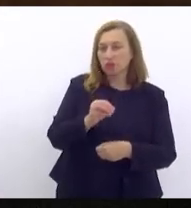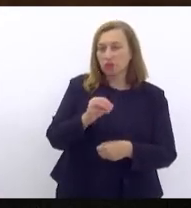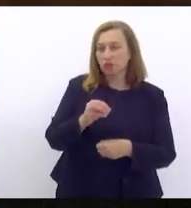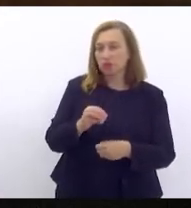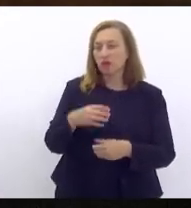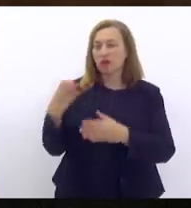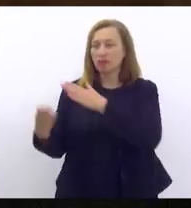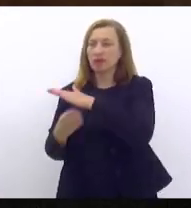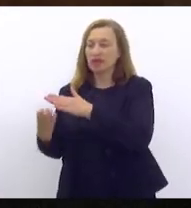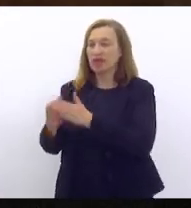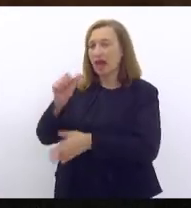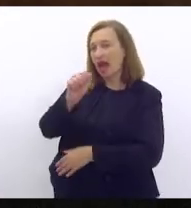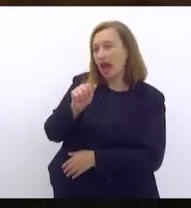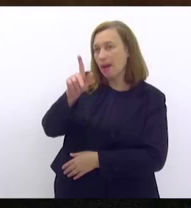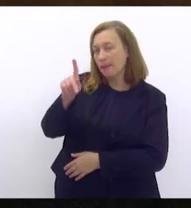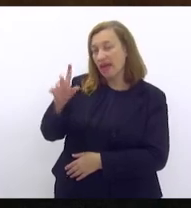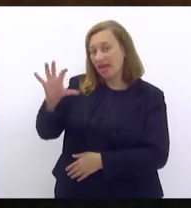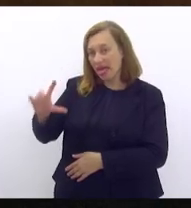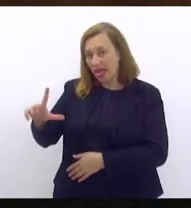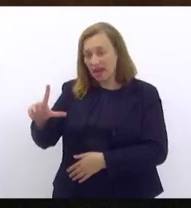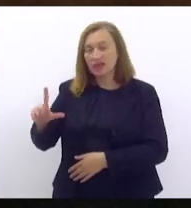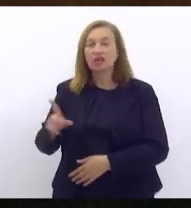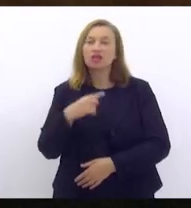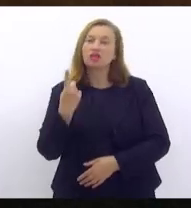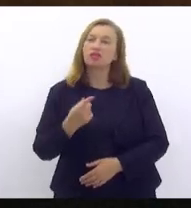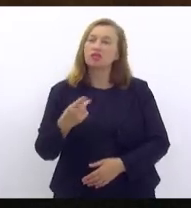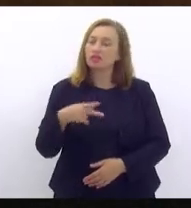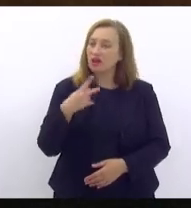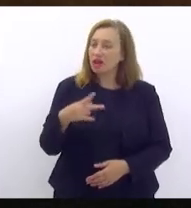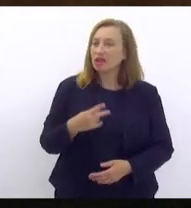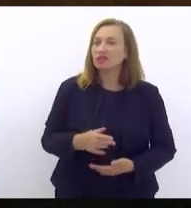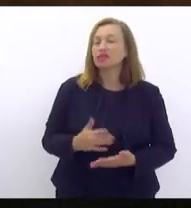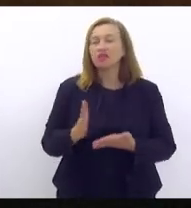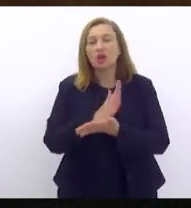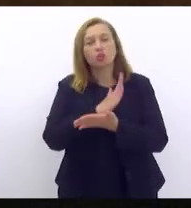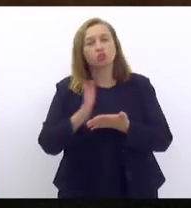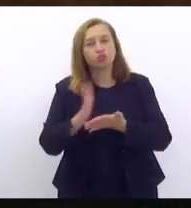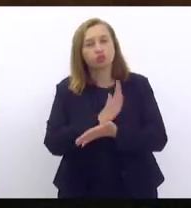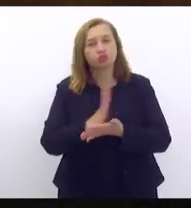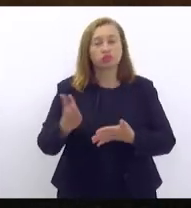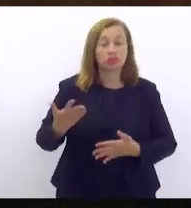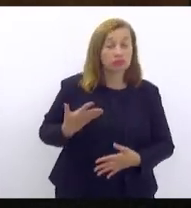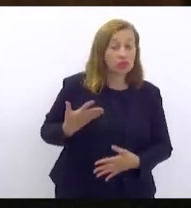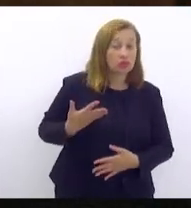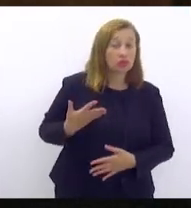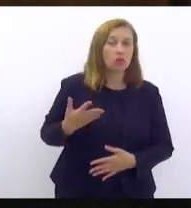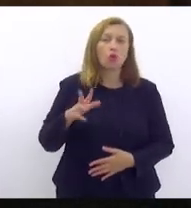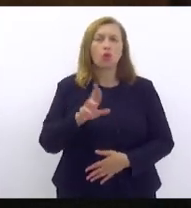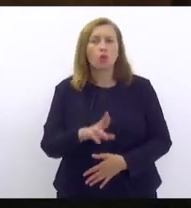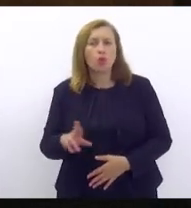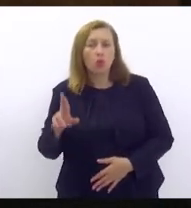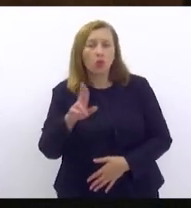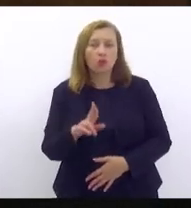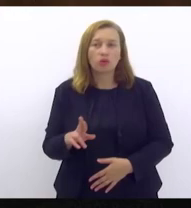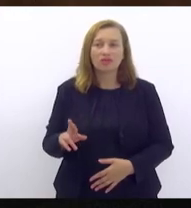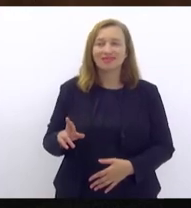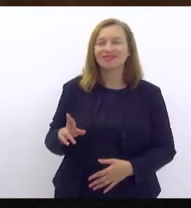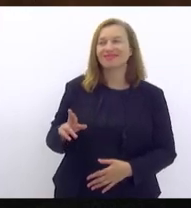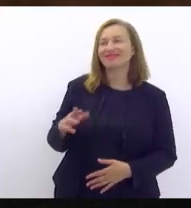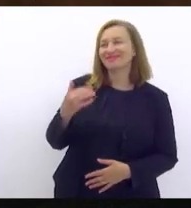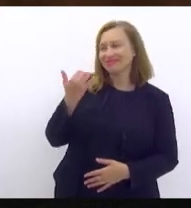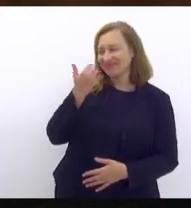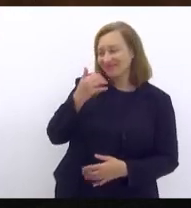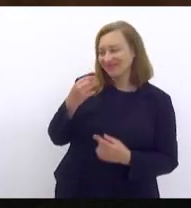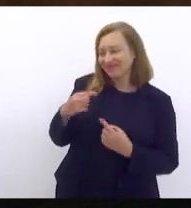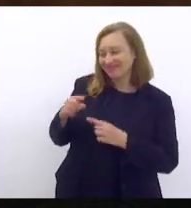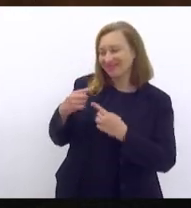E aí, a gente vem batendo nessa tecla, e alguns colegas, né, usam do cinismo também para querer nos